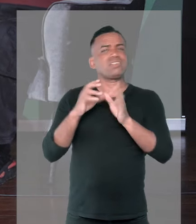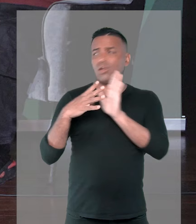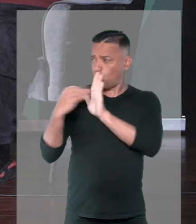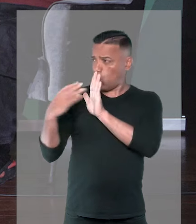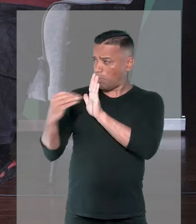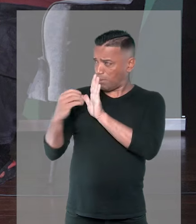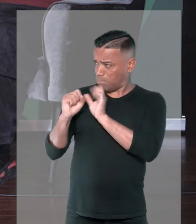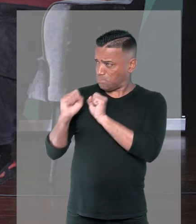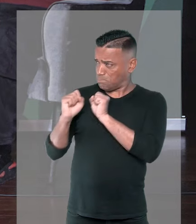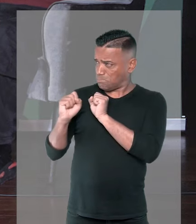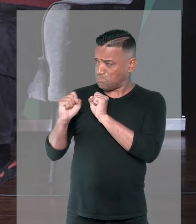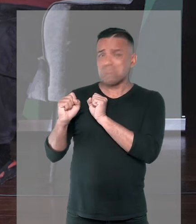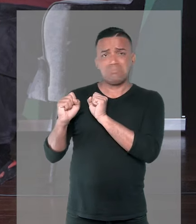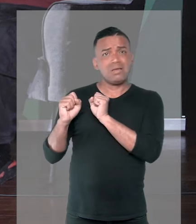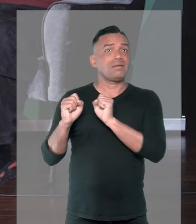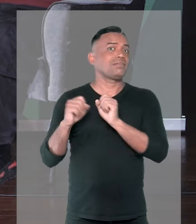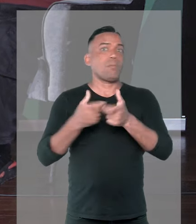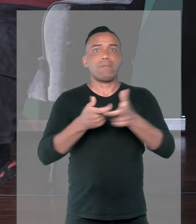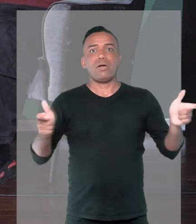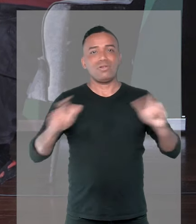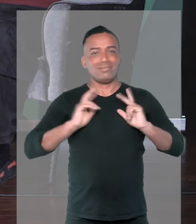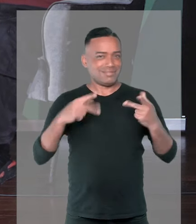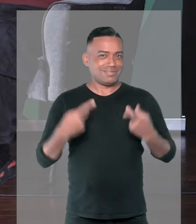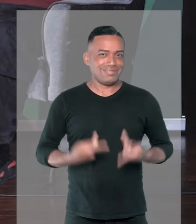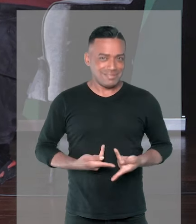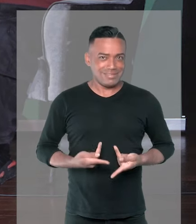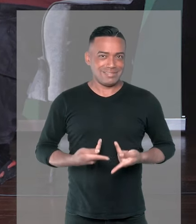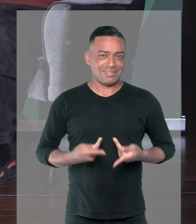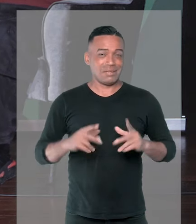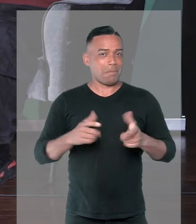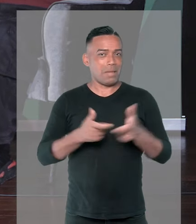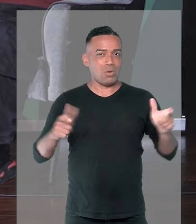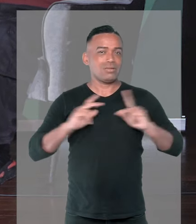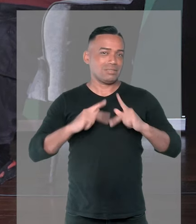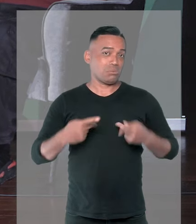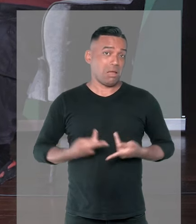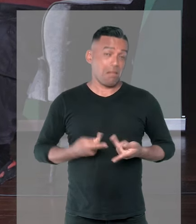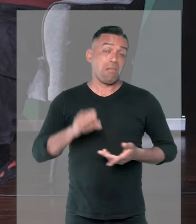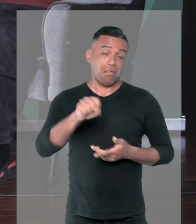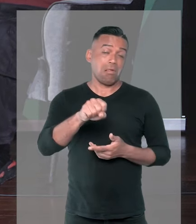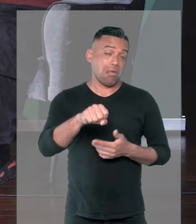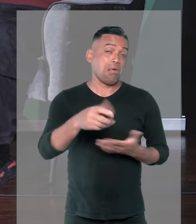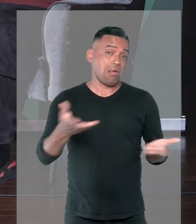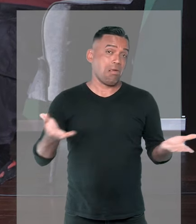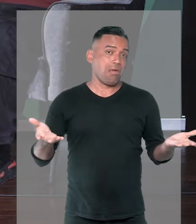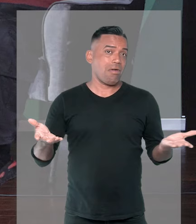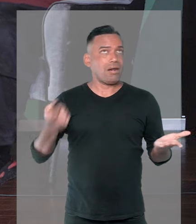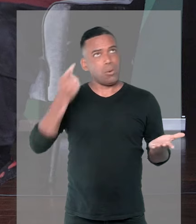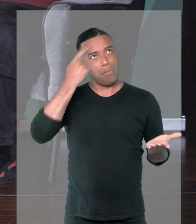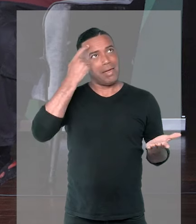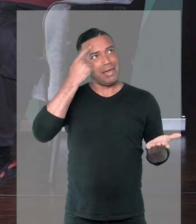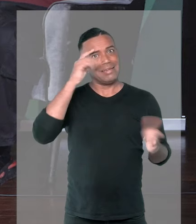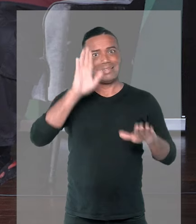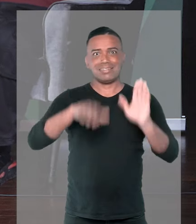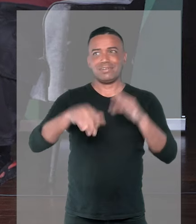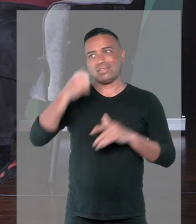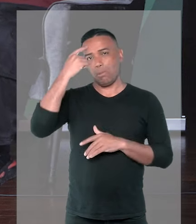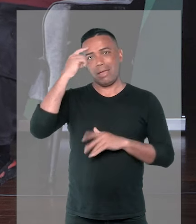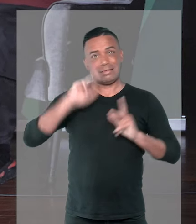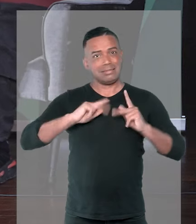bem né é imitação Vai bem e a maioria dos humanos exatamente e e não pensa certas horas também